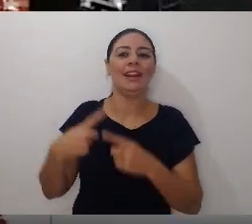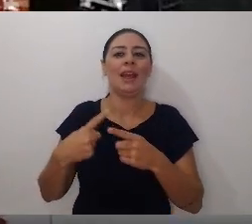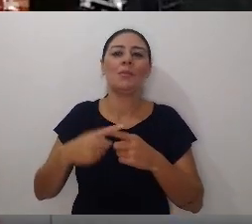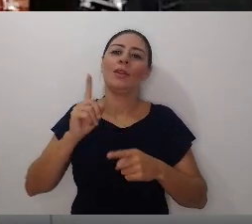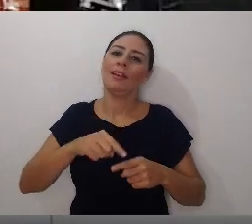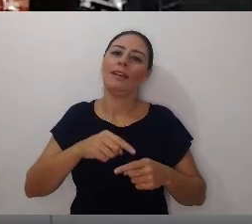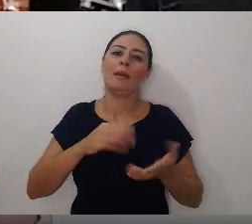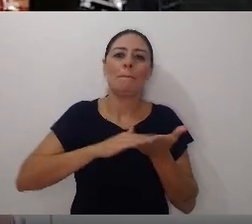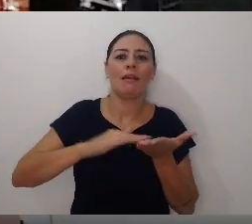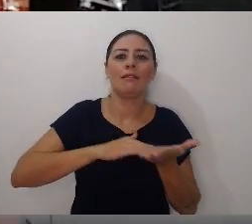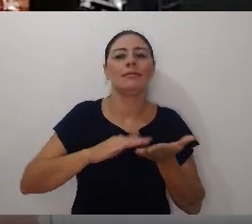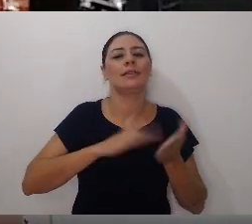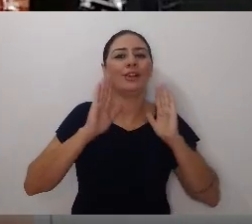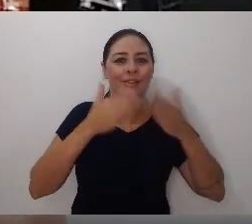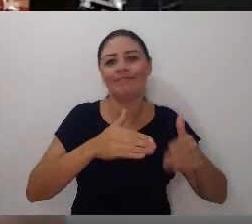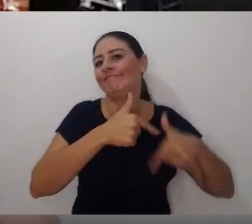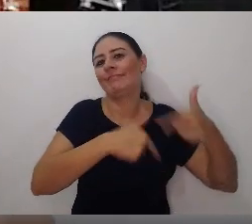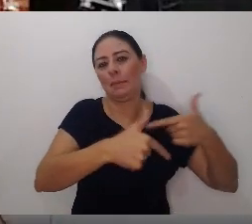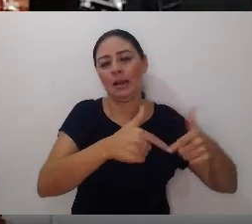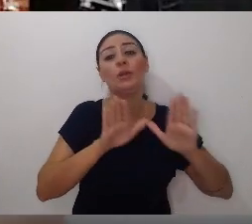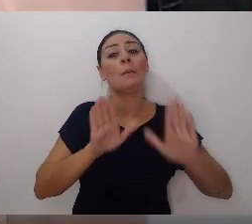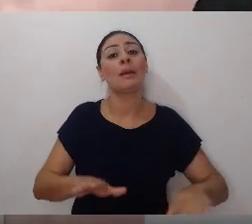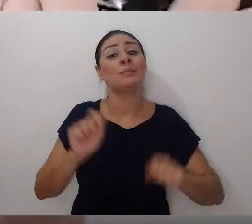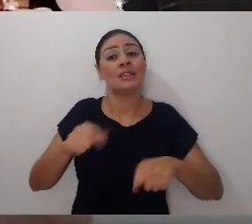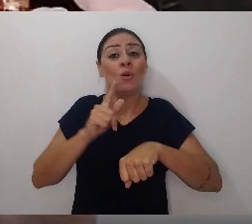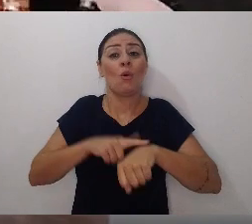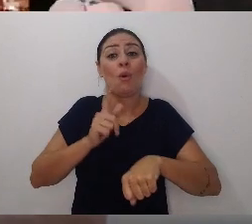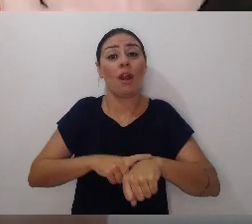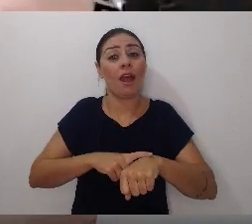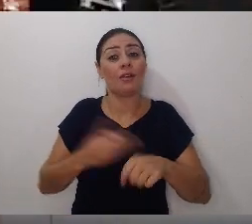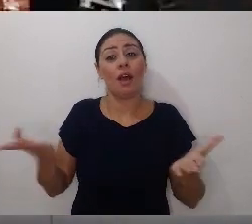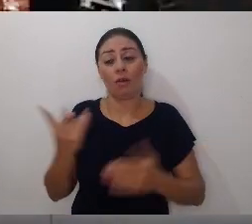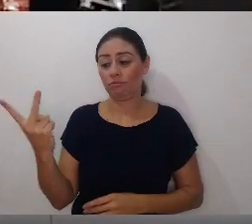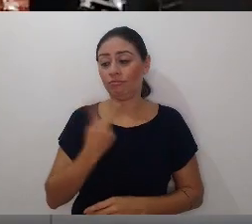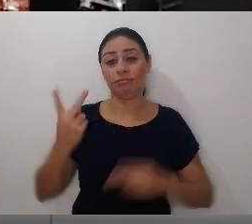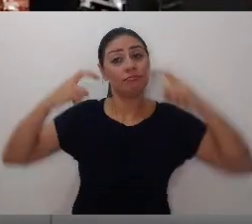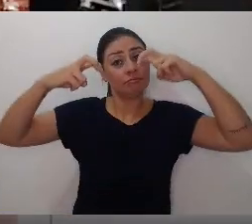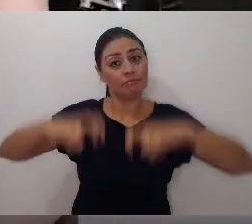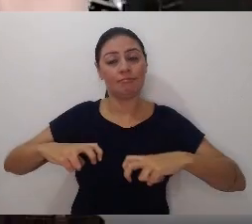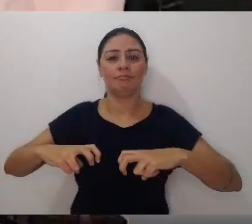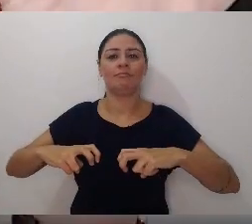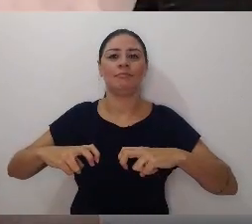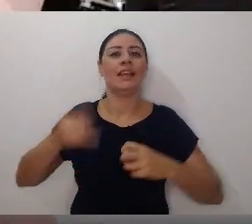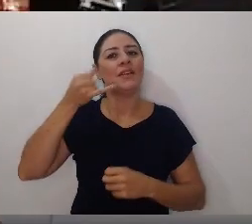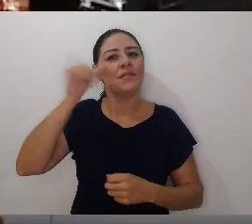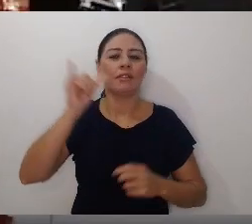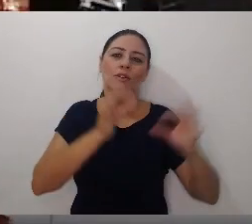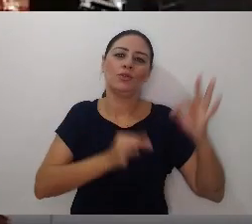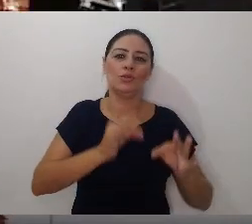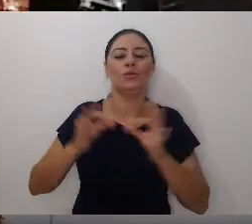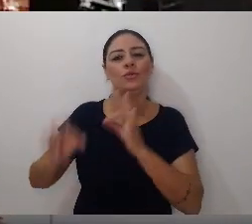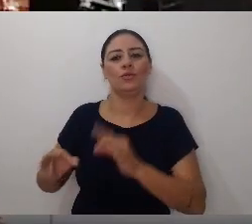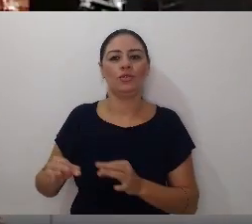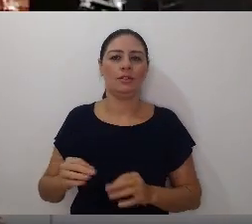elas. É difícil porque a gente fica recebendo mensagem meio que trabalhando ali. mas também um horário, você e